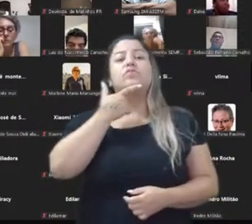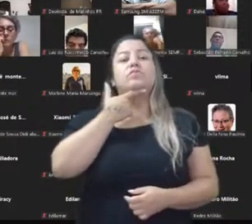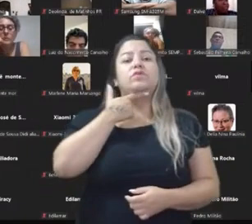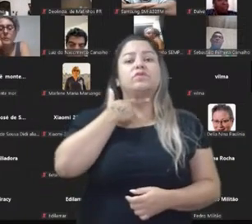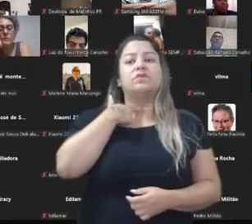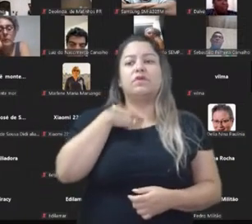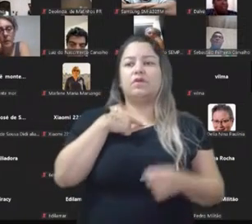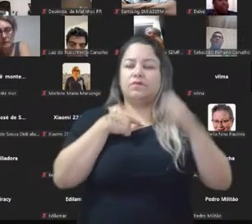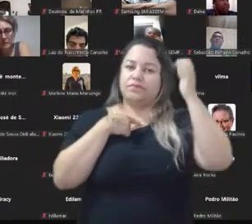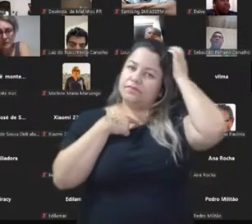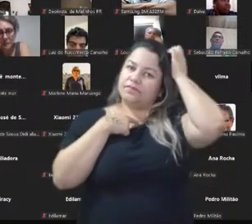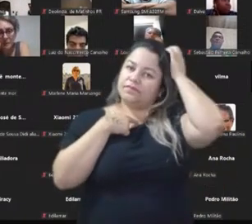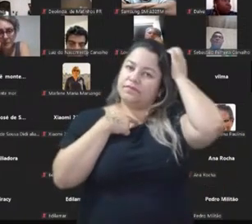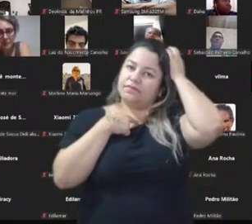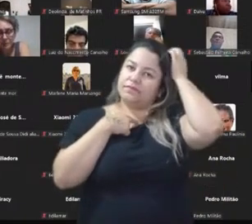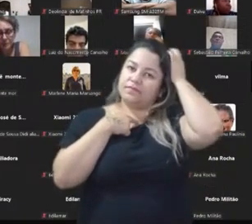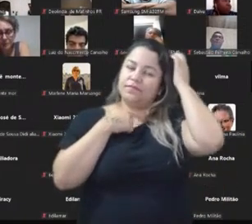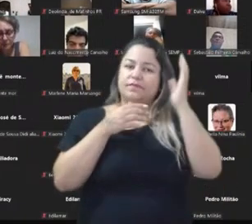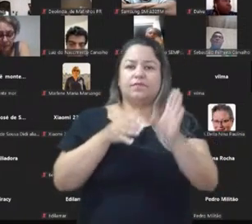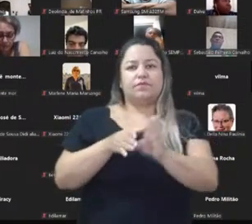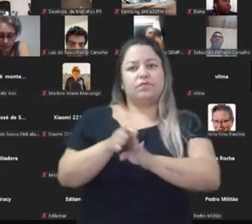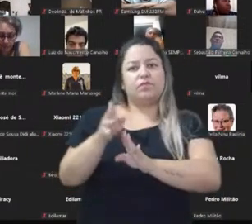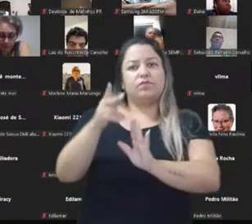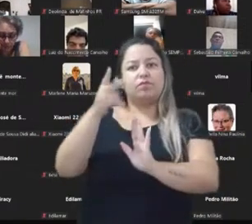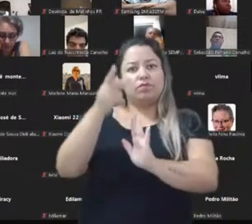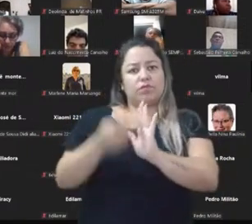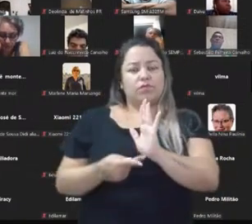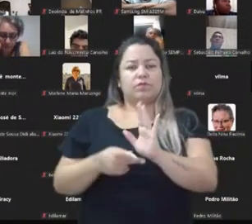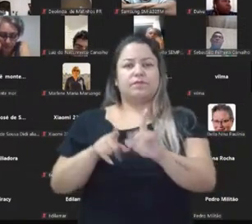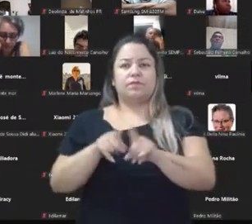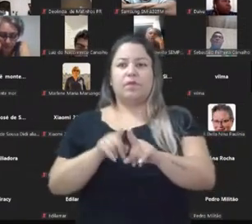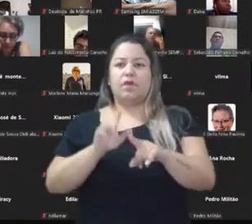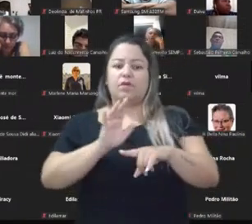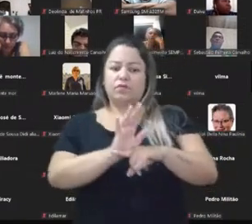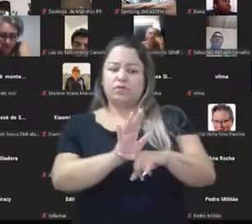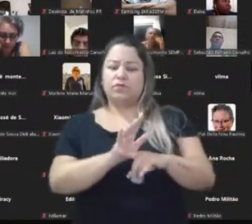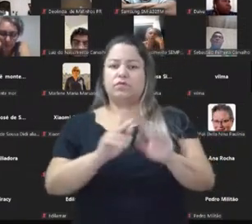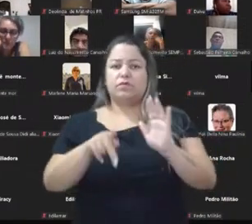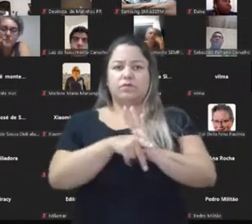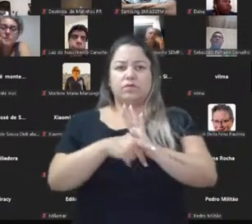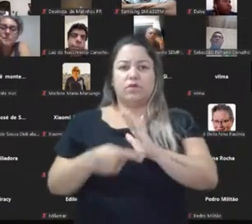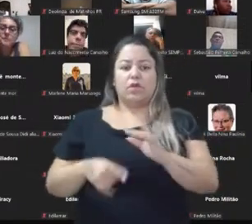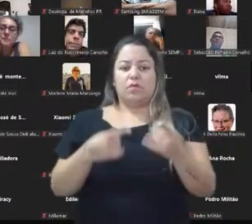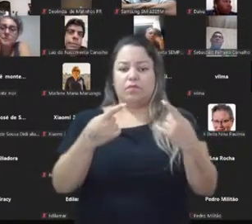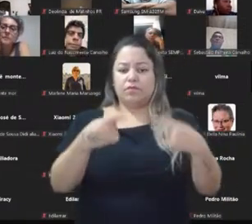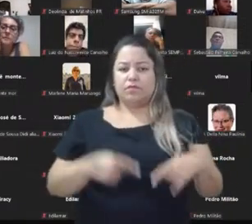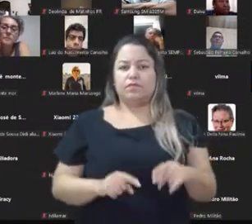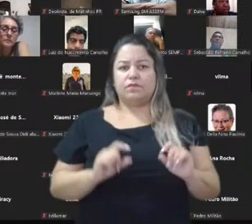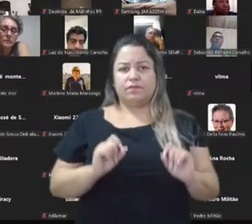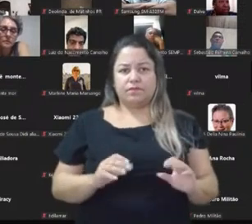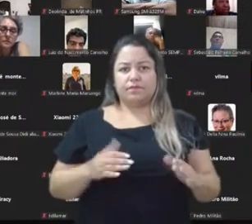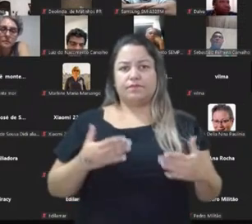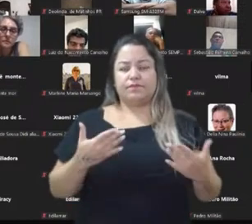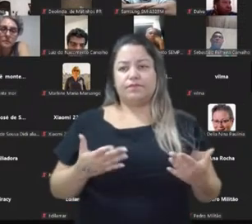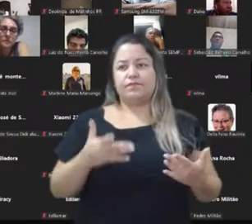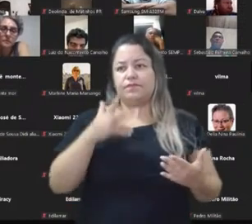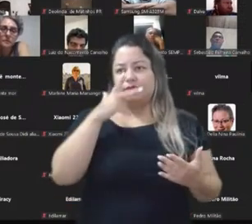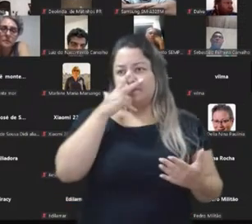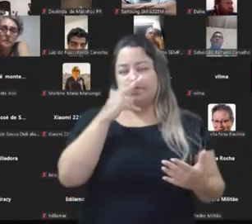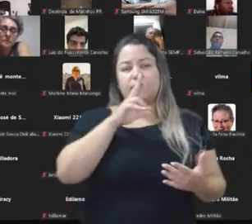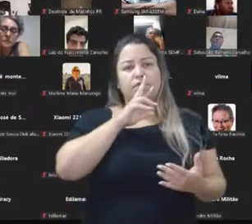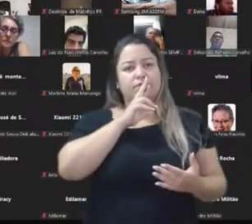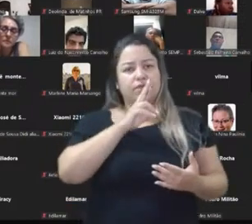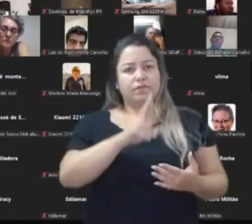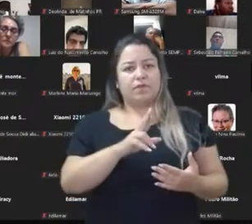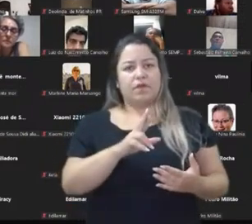expressa né em orientação projeto recurso né em política para isso então acho que eu responderia